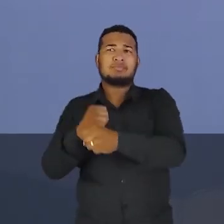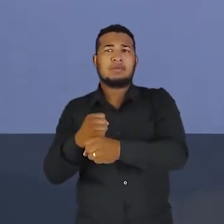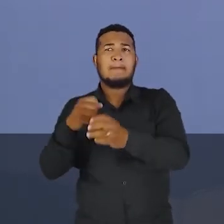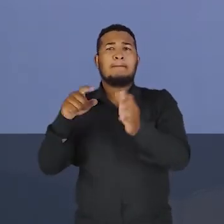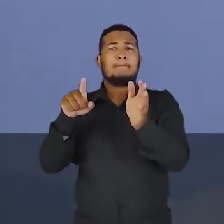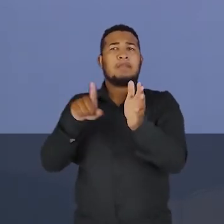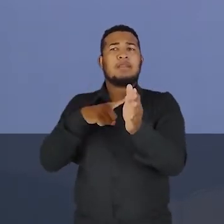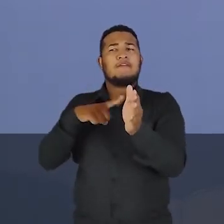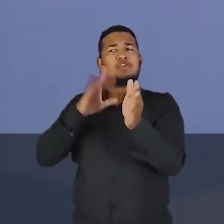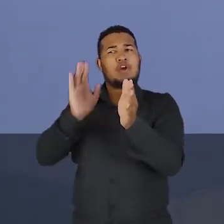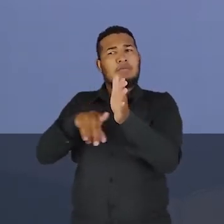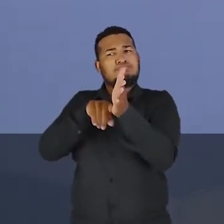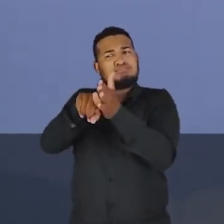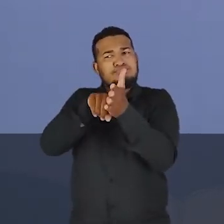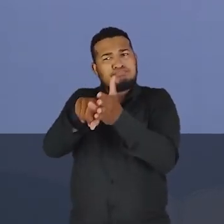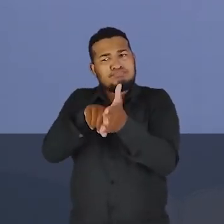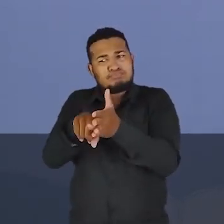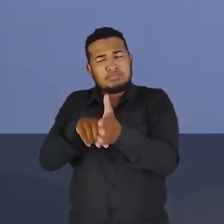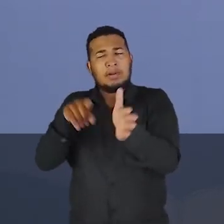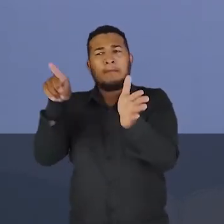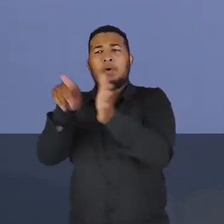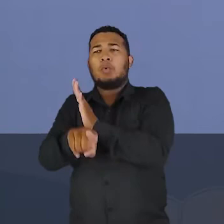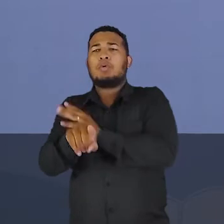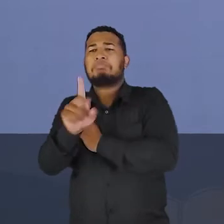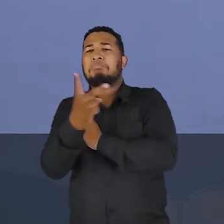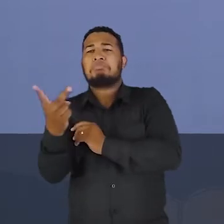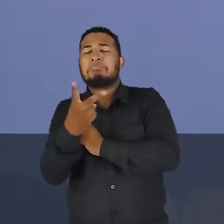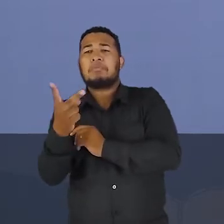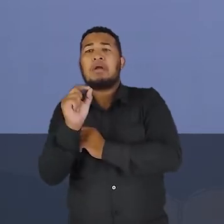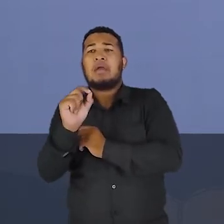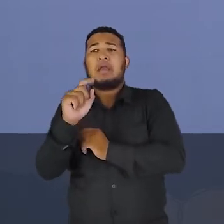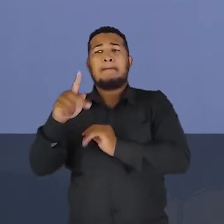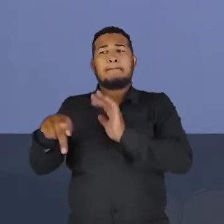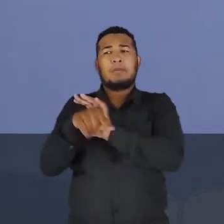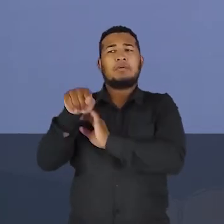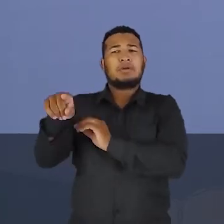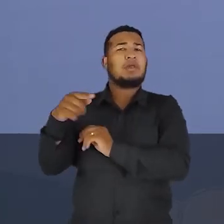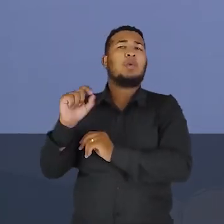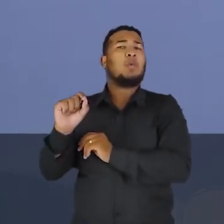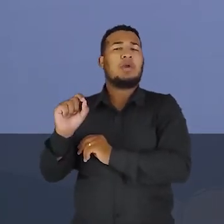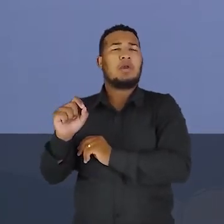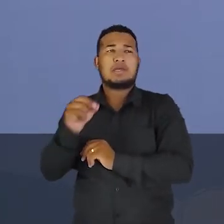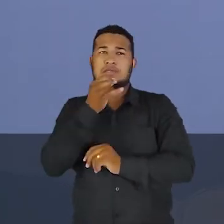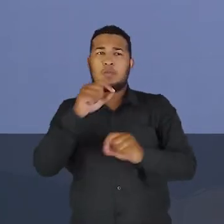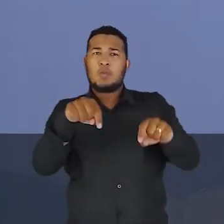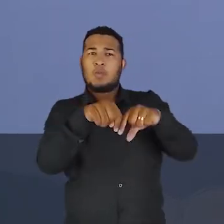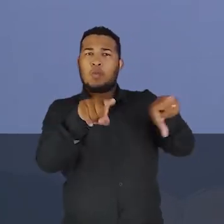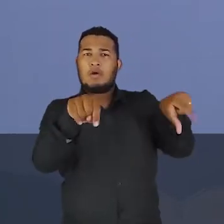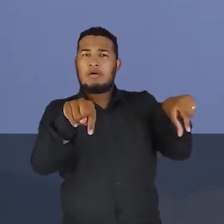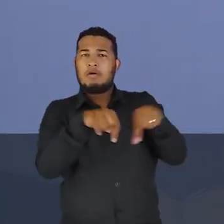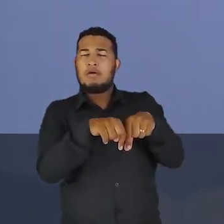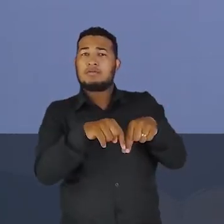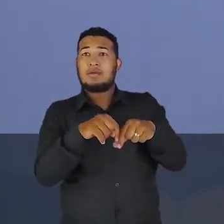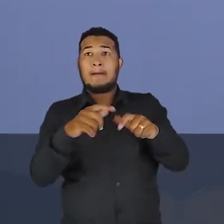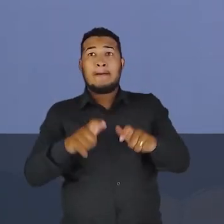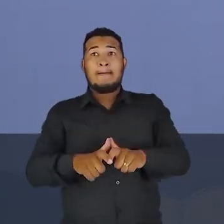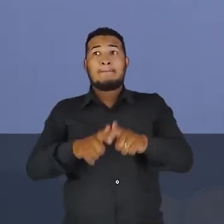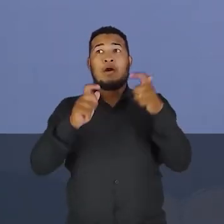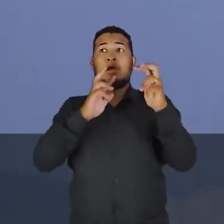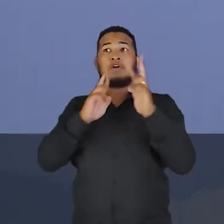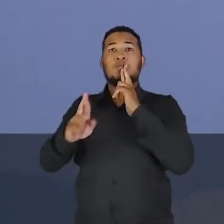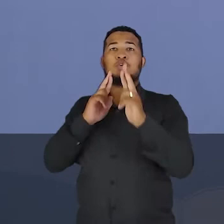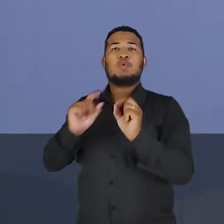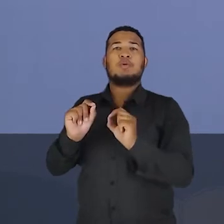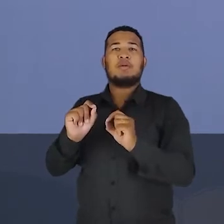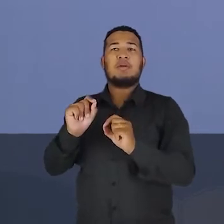perguntados através de pesquisa ao casal qual cômodo era aquele e apontavam para o quarto. A resposta da maioria das pessoas